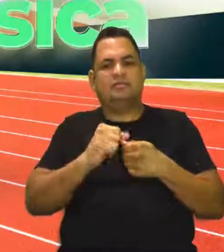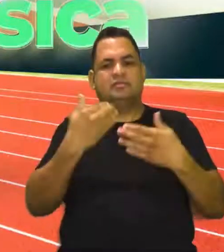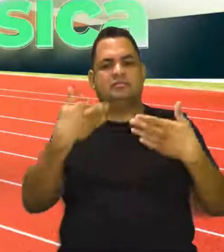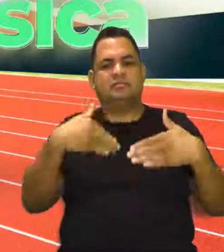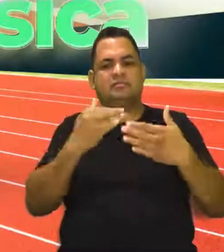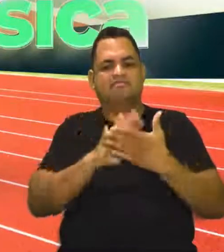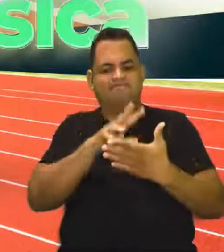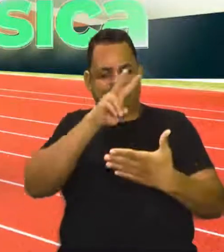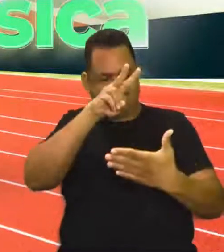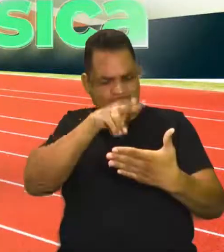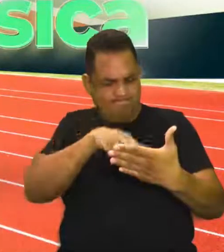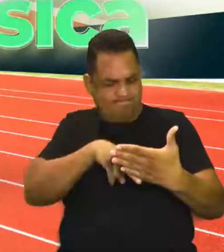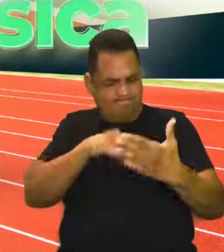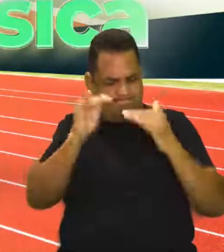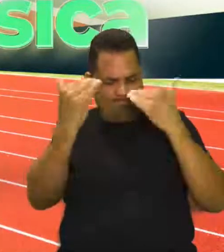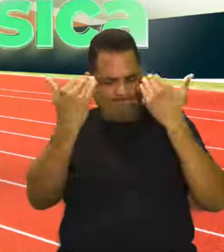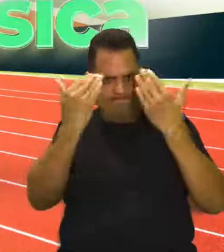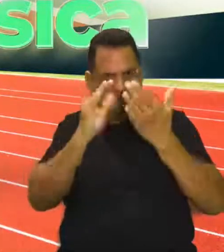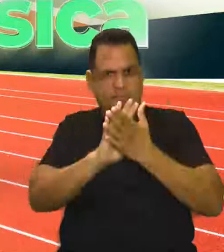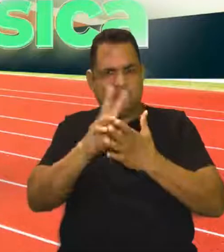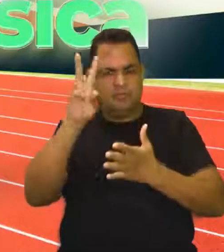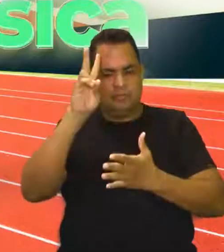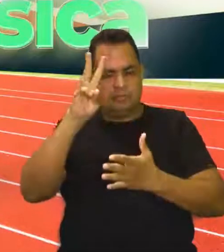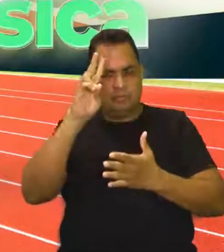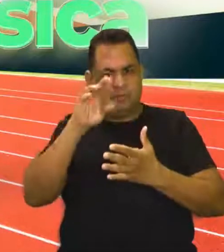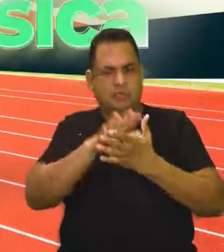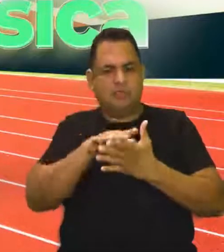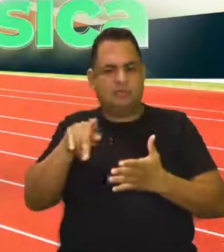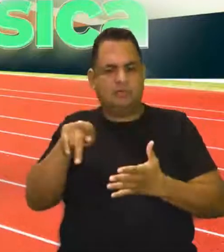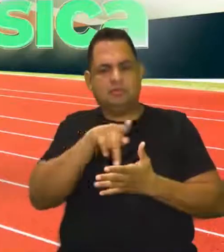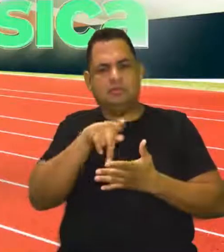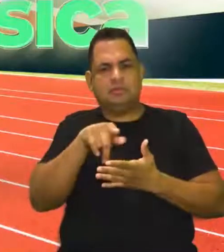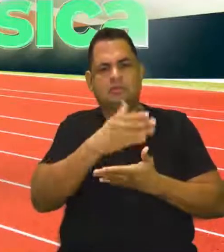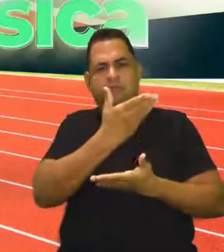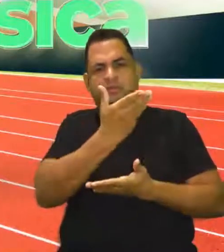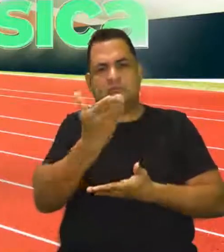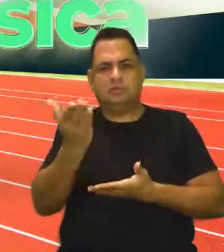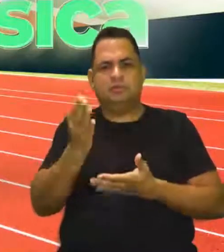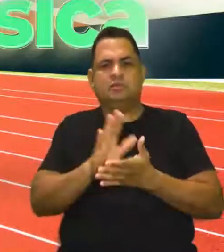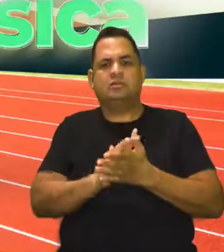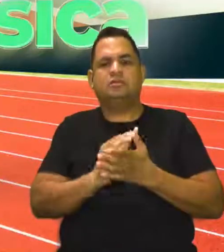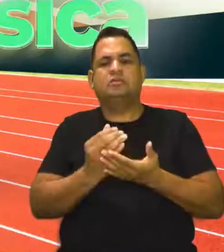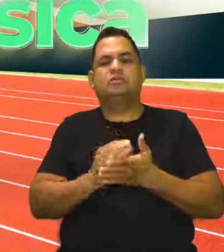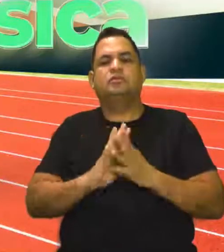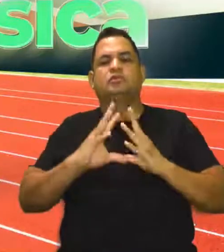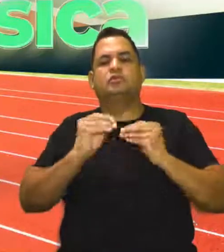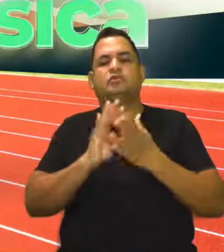com atenção, lembra das profs, lembra da revisão e vai dar tudo